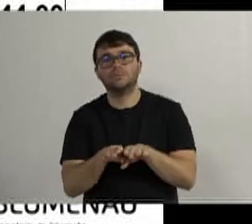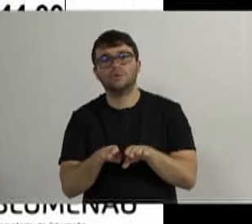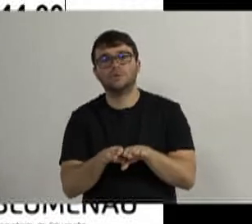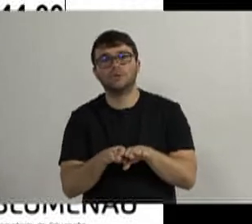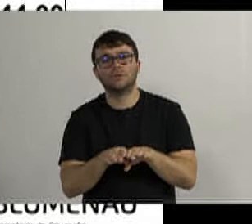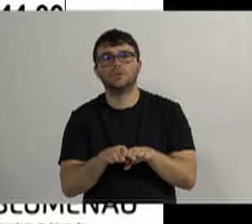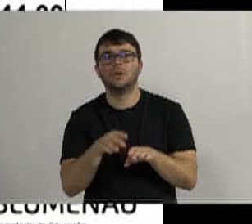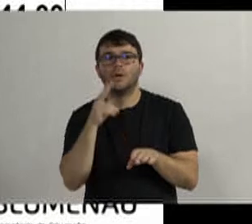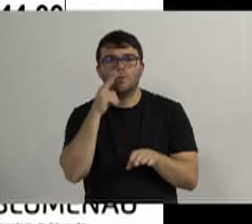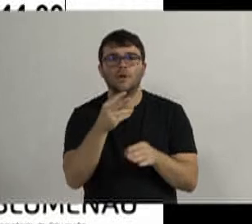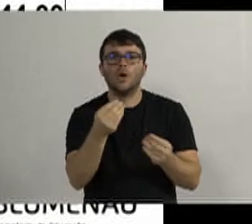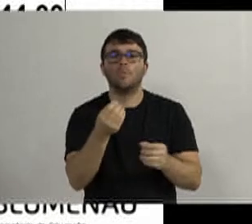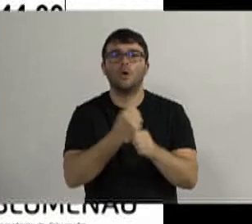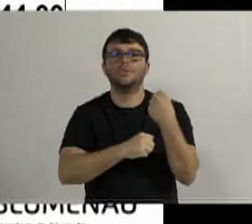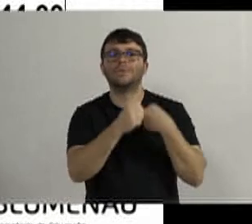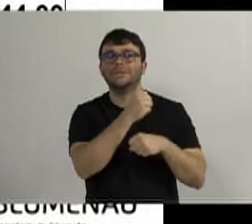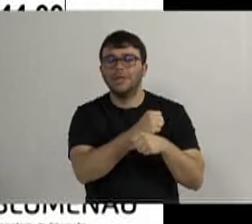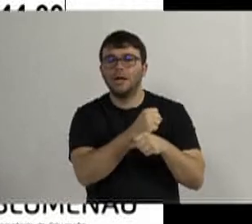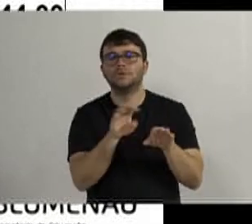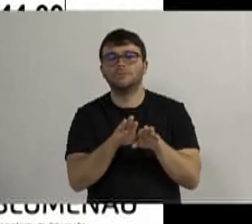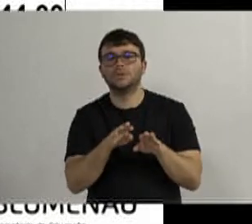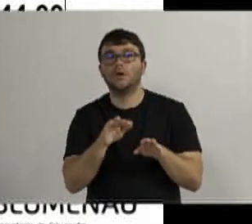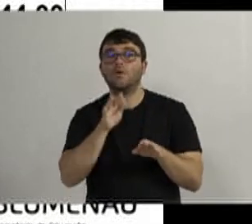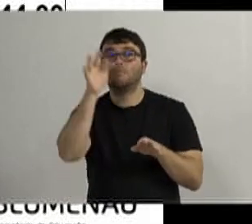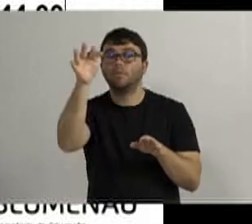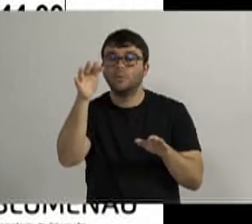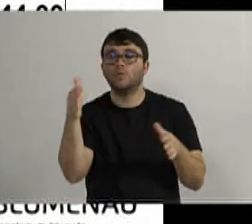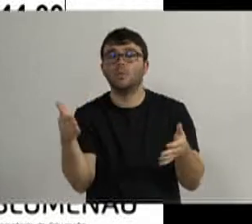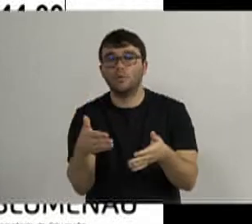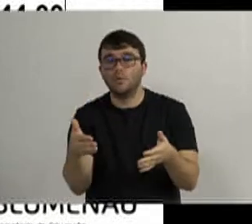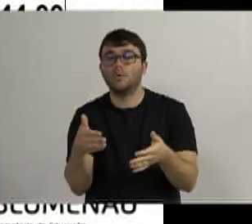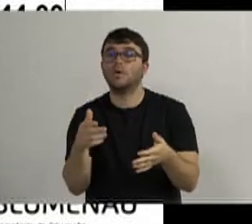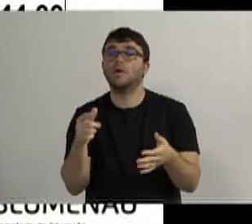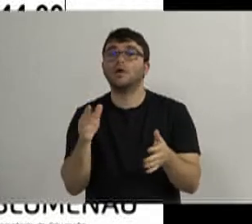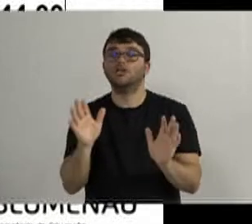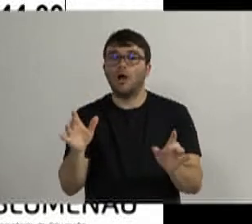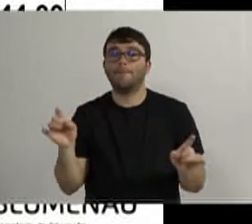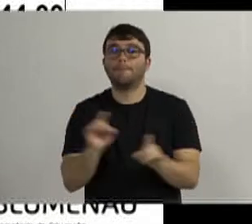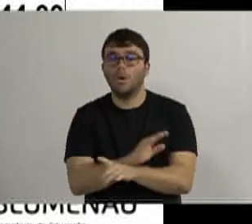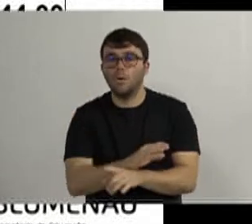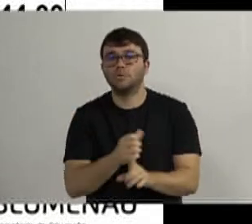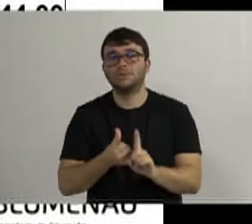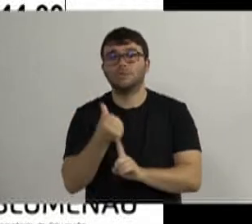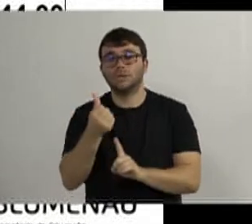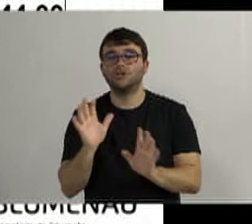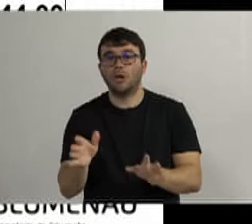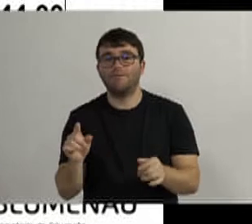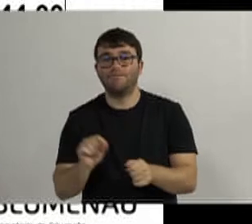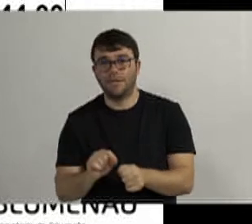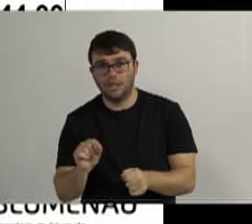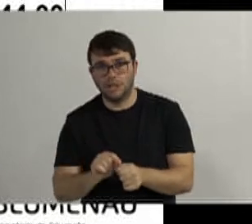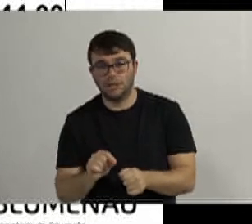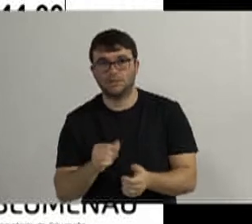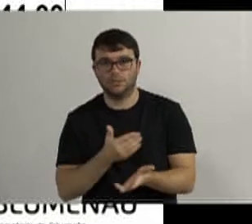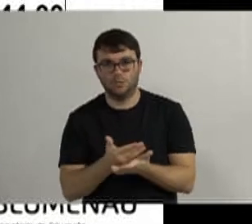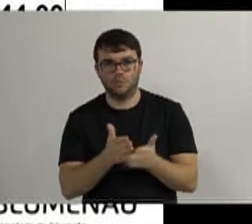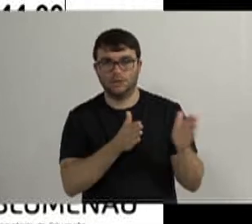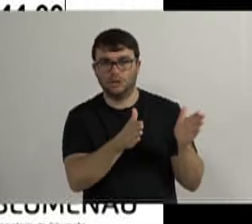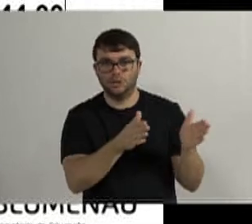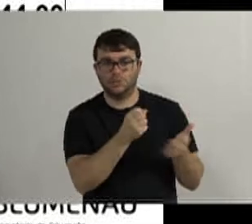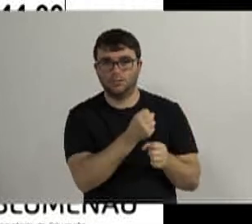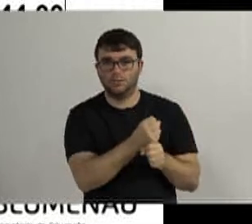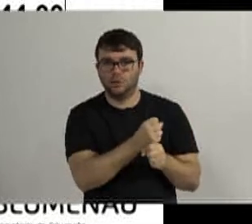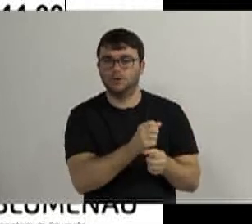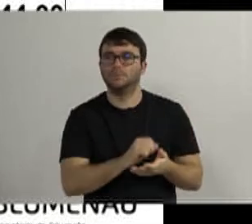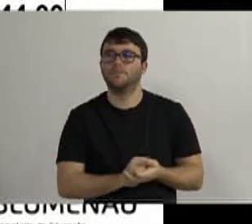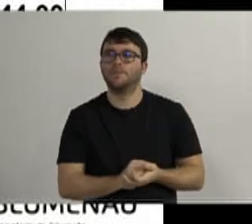foi aplicado ano passado com que era previsto esse ano e o que já foi executado nesse período nesses seis meses ou nesse início do ano então o material